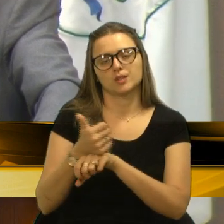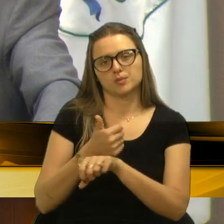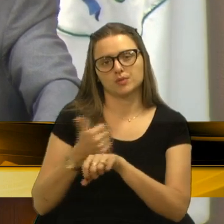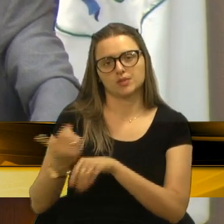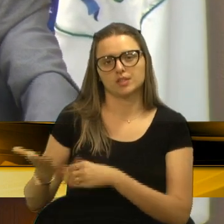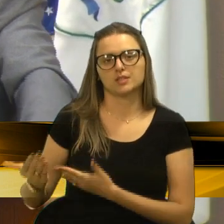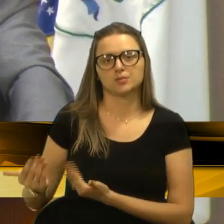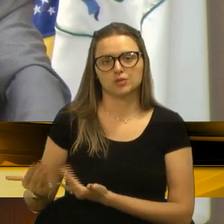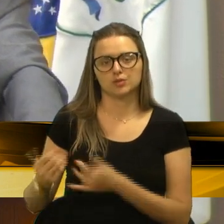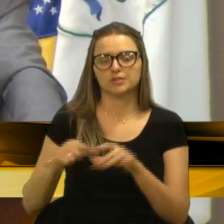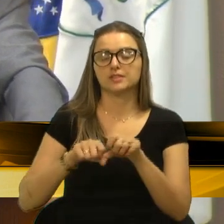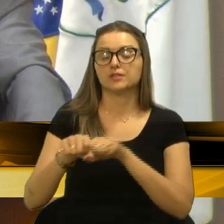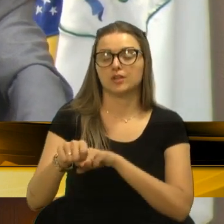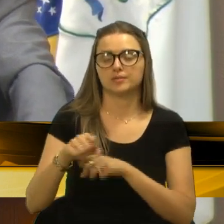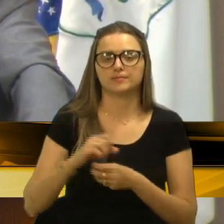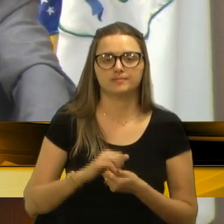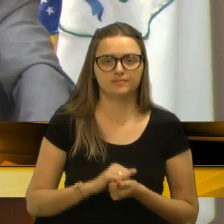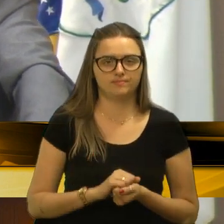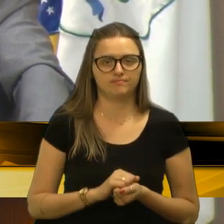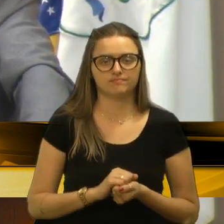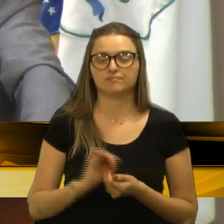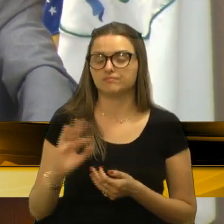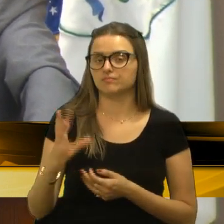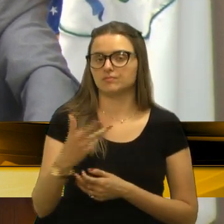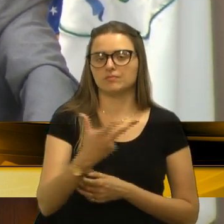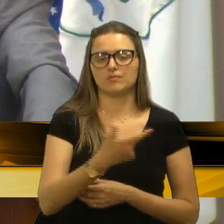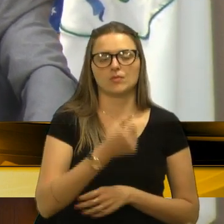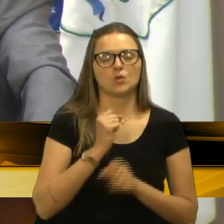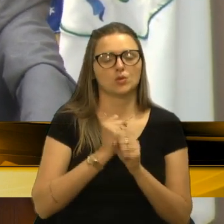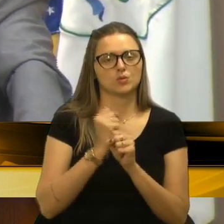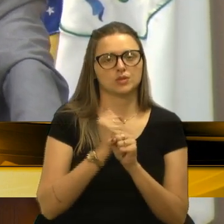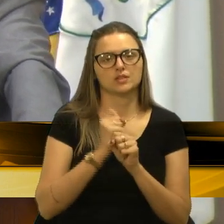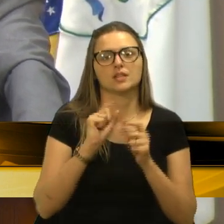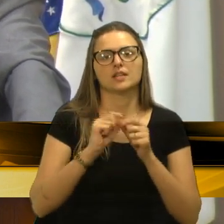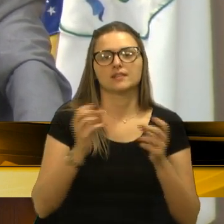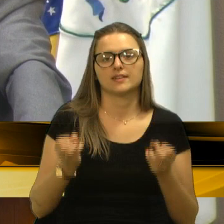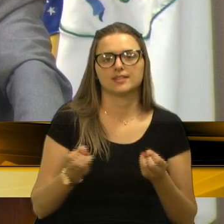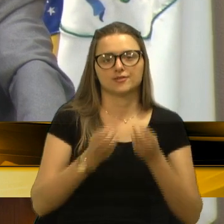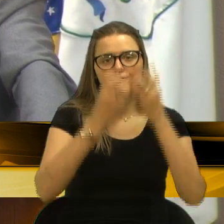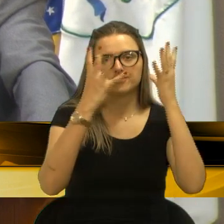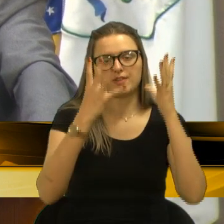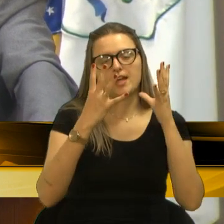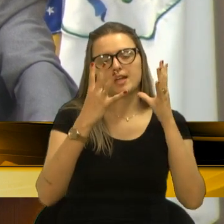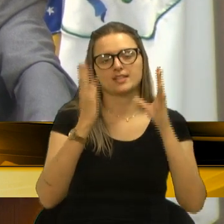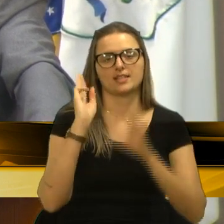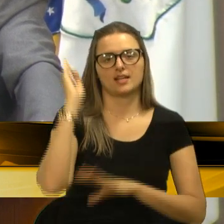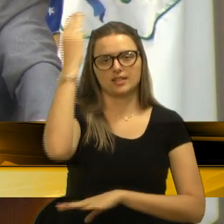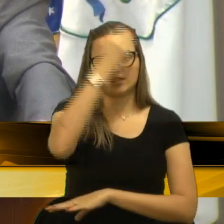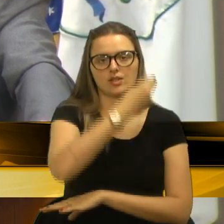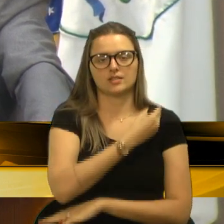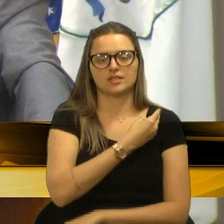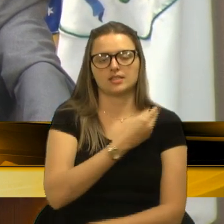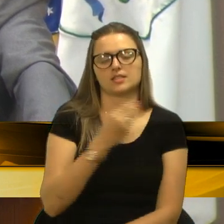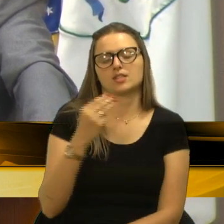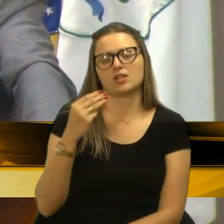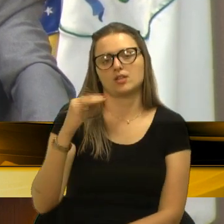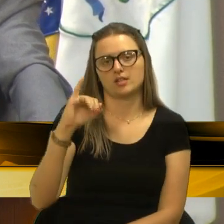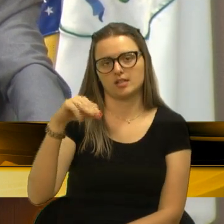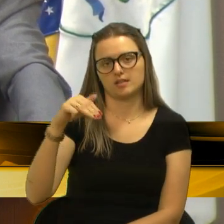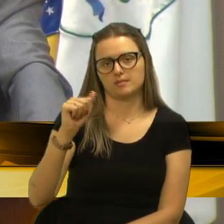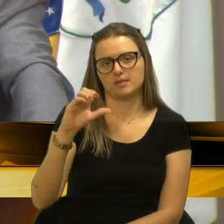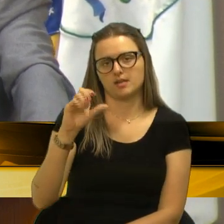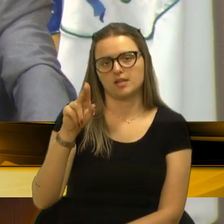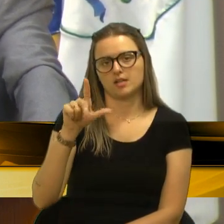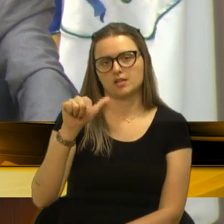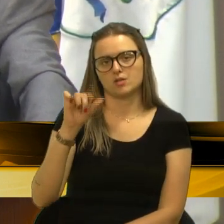profissionalizantes e formativos. Todos os anos é realizada a festa em homenagem à Padroeira Imaculada Conceição, em que é celebrada a